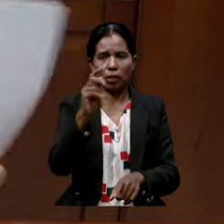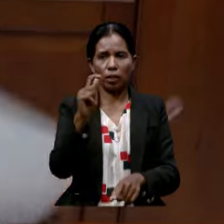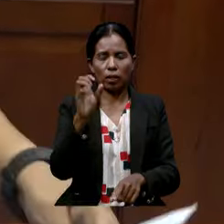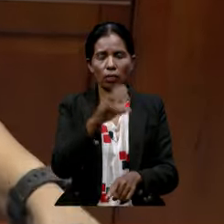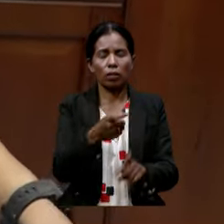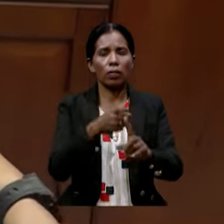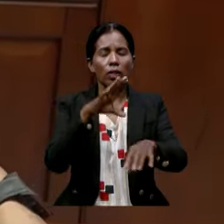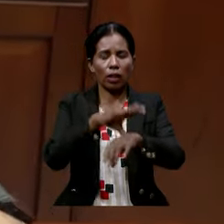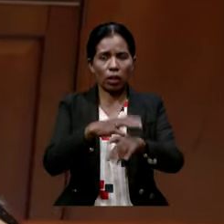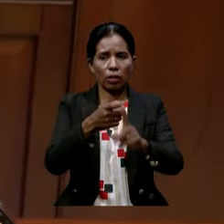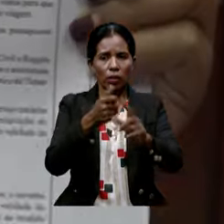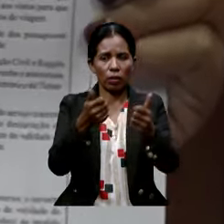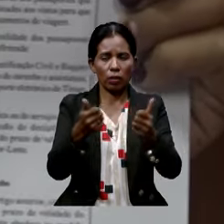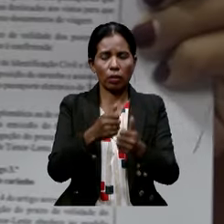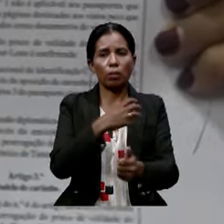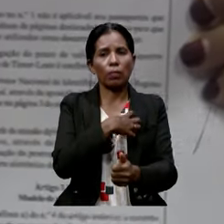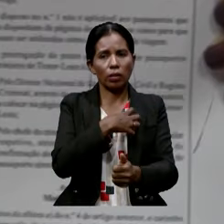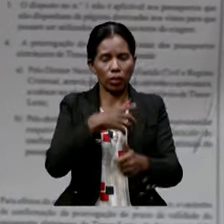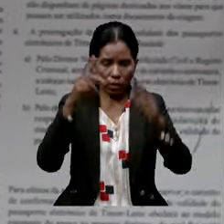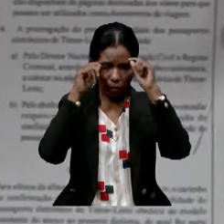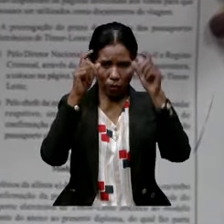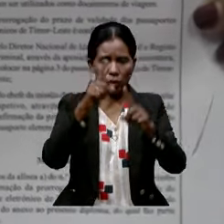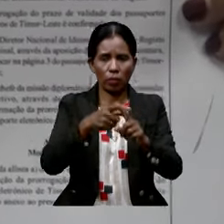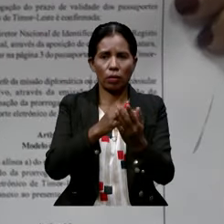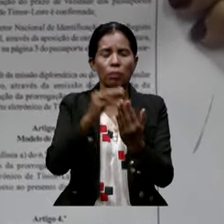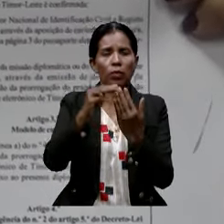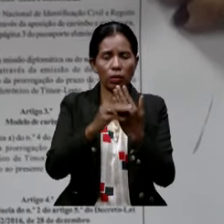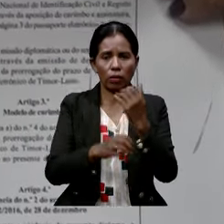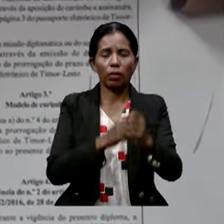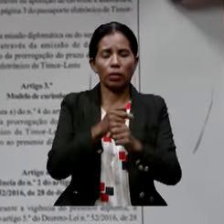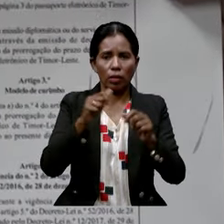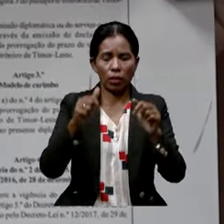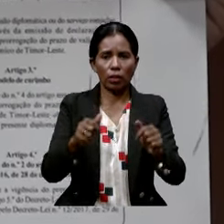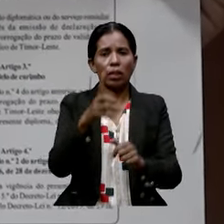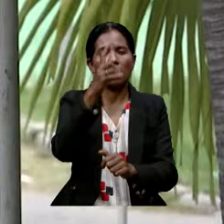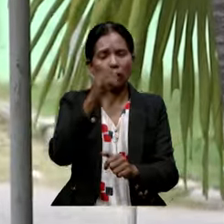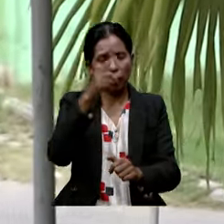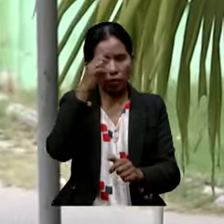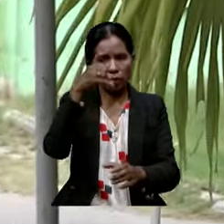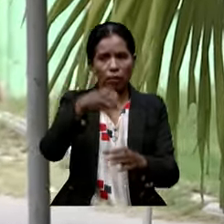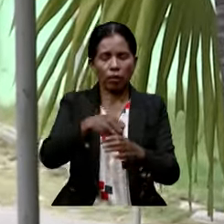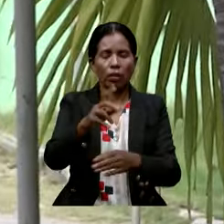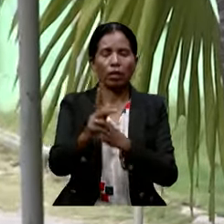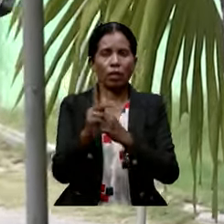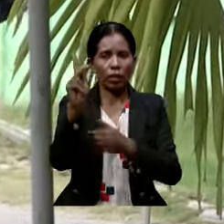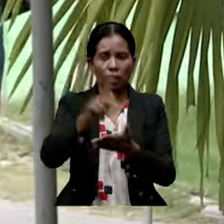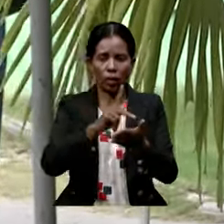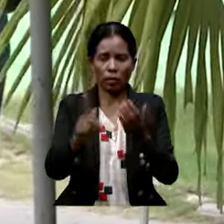equipa conjunta autoridade policial, Timor-Leste e Fulan Marso Tinangne e a capital Dili. Tambén envolve caso corrupção,